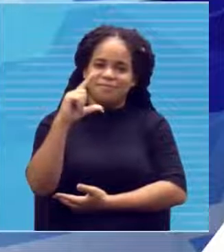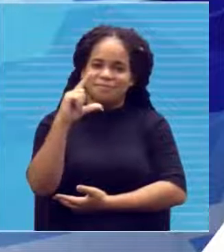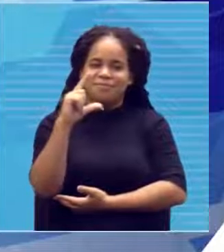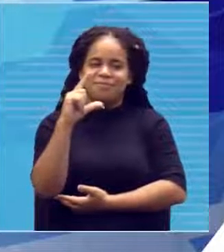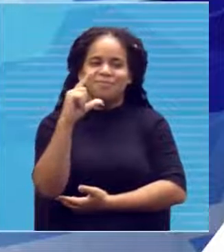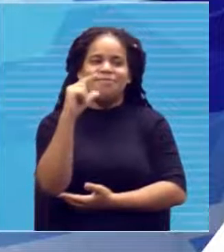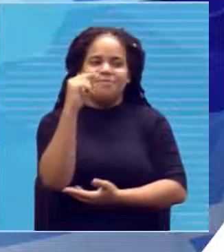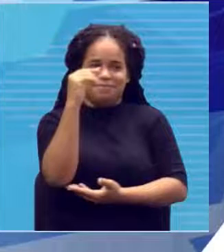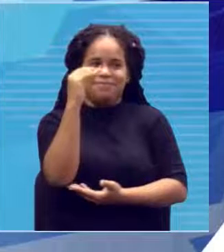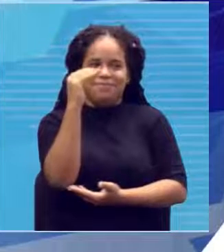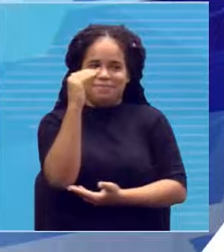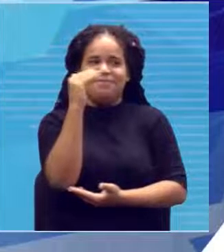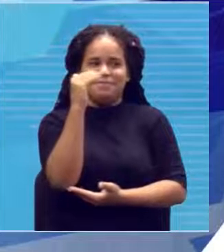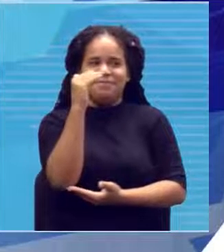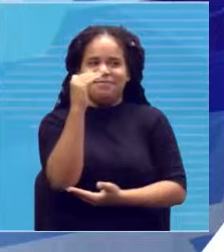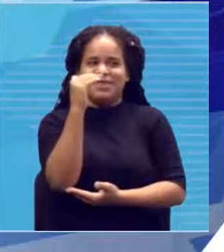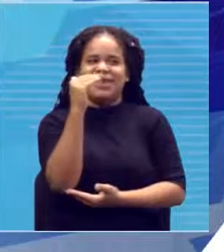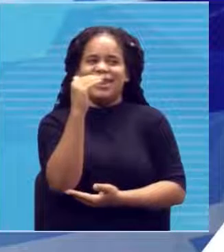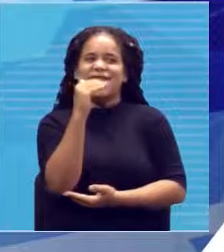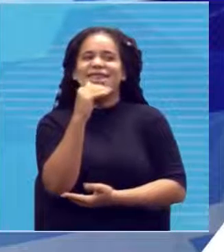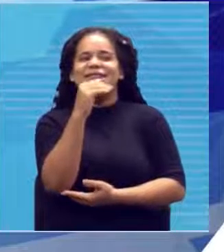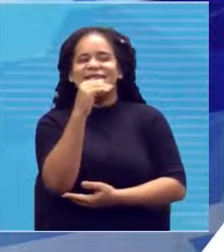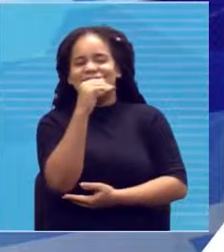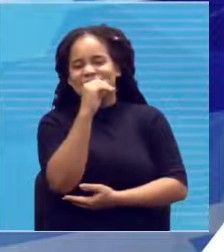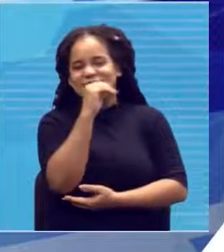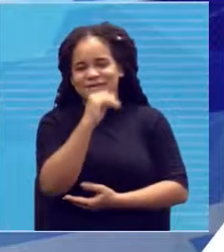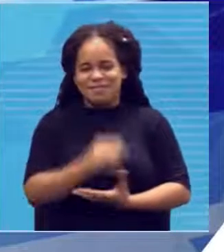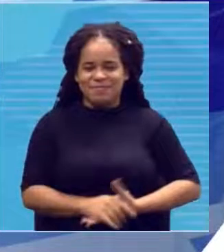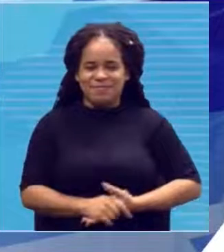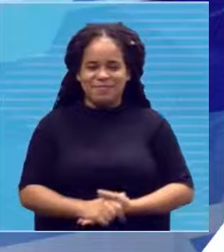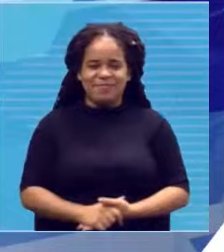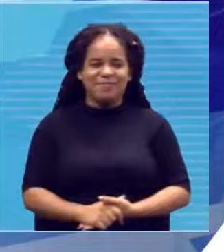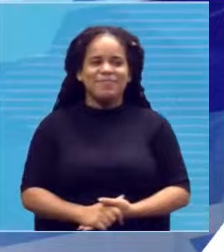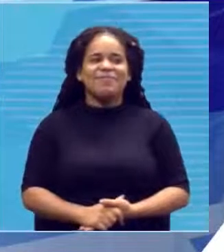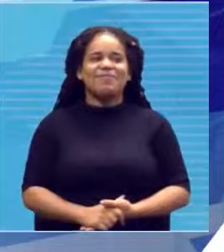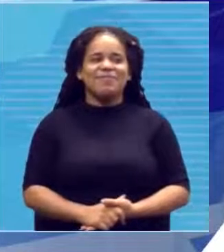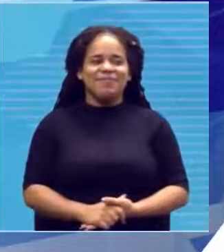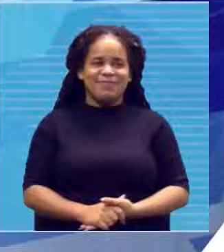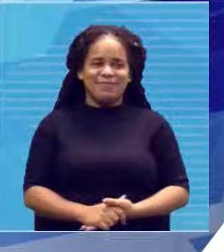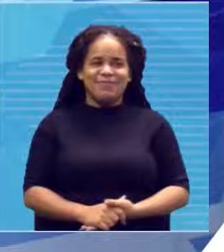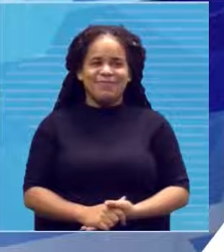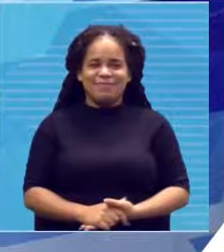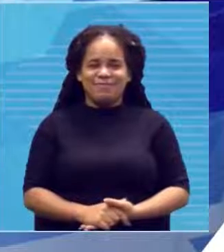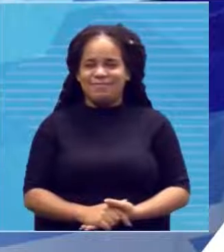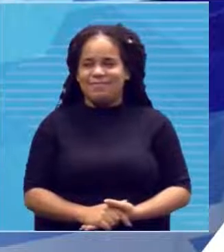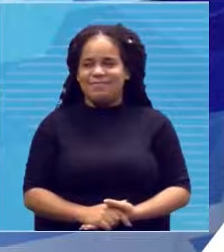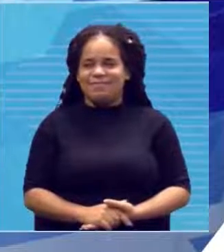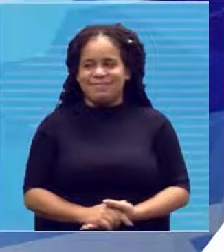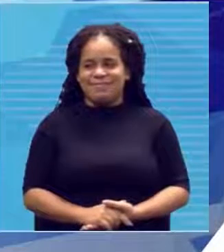foi que a terra ele pensou que lembrei da história